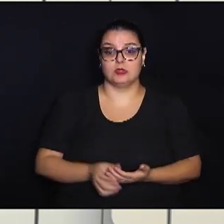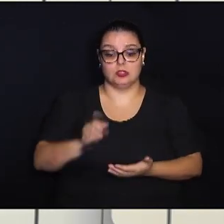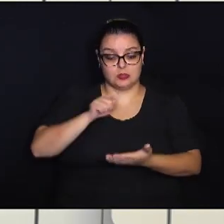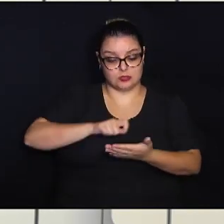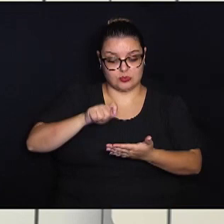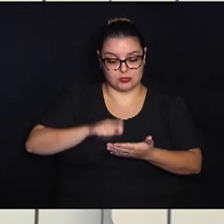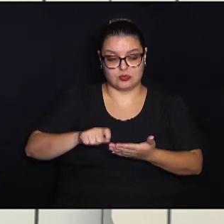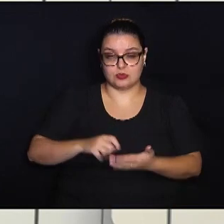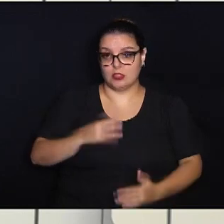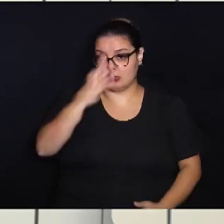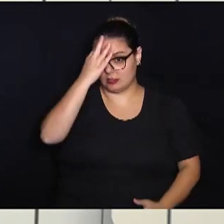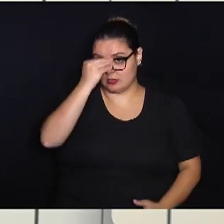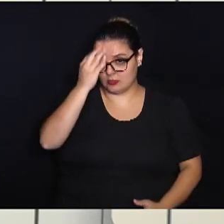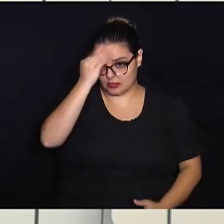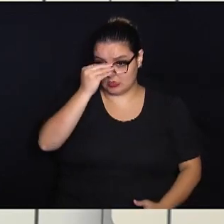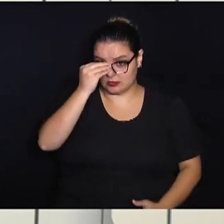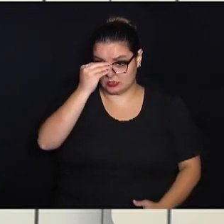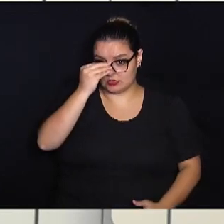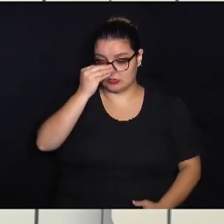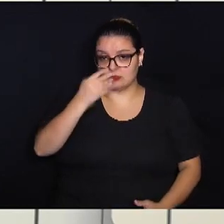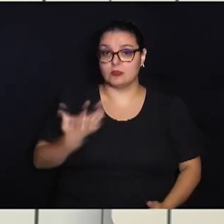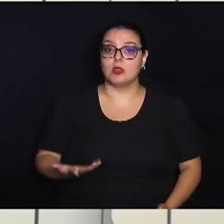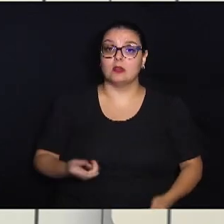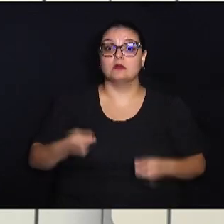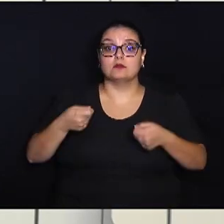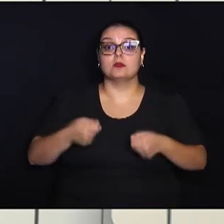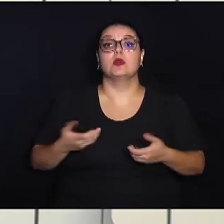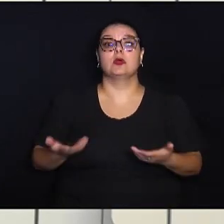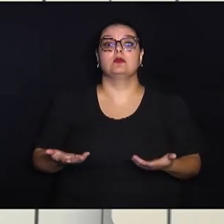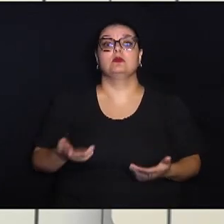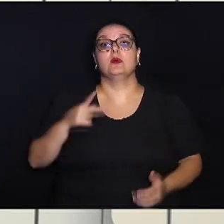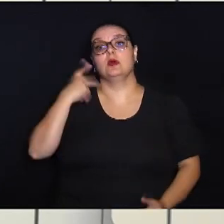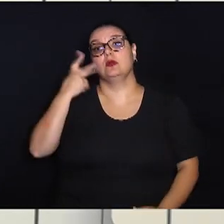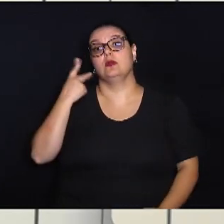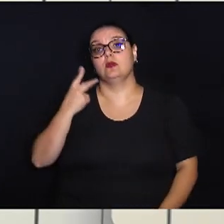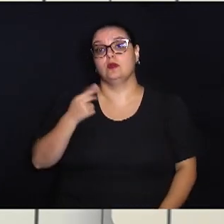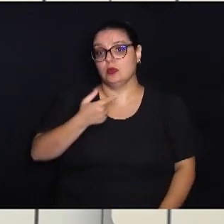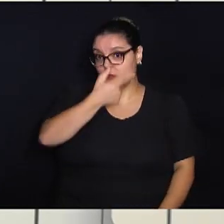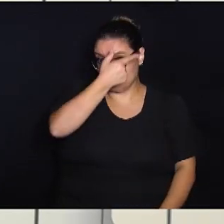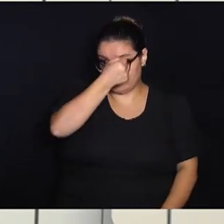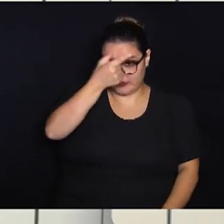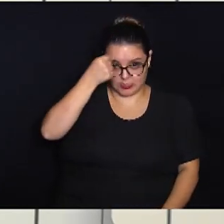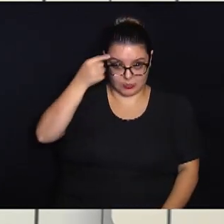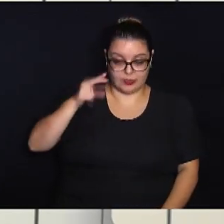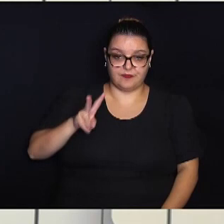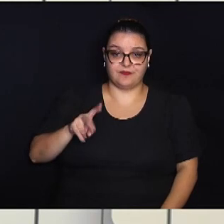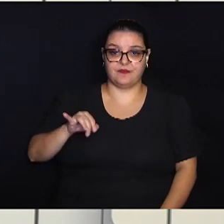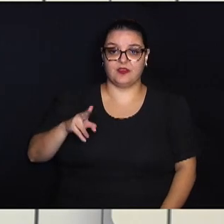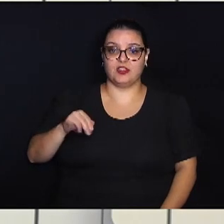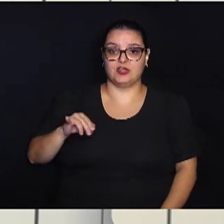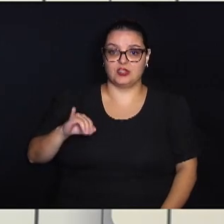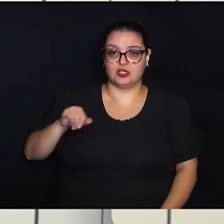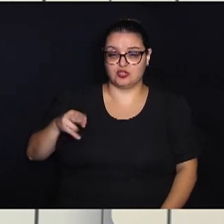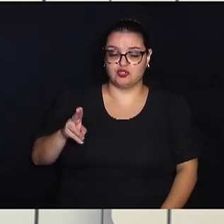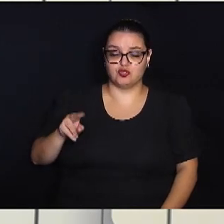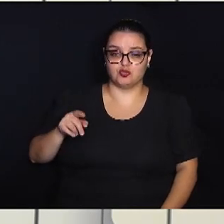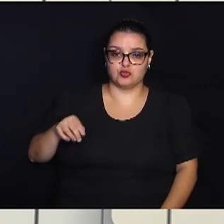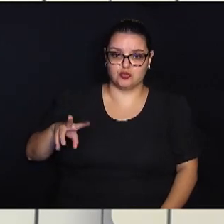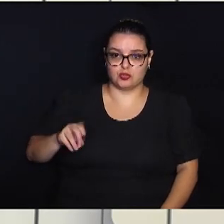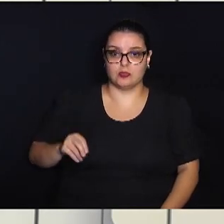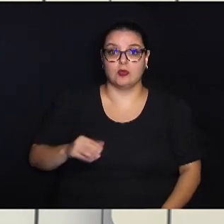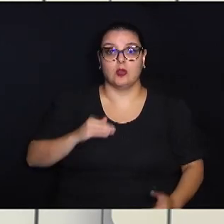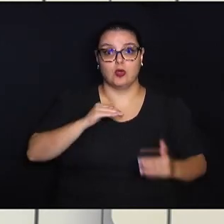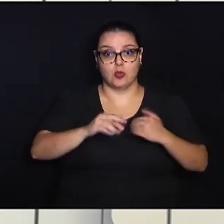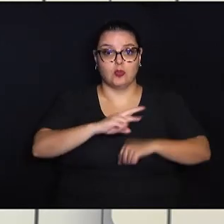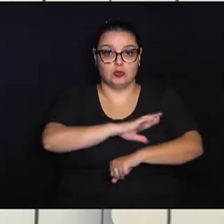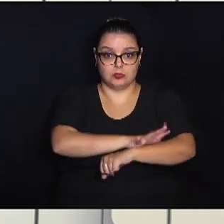vereador Jair da Farmácia, que estabelece a política Vini Júnior de combate ao racismo nos estádios e nas